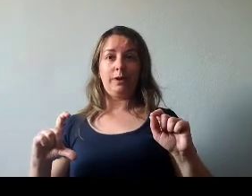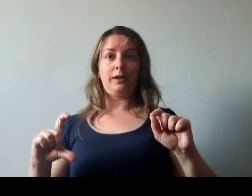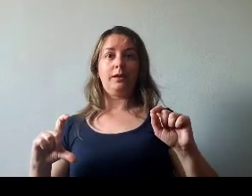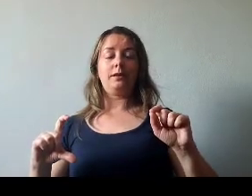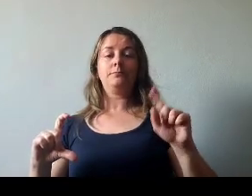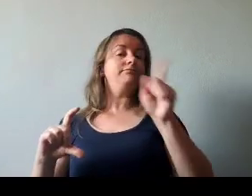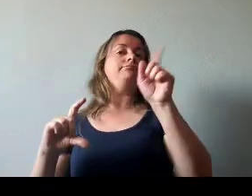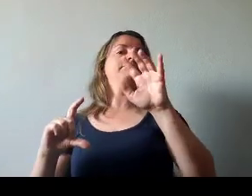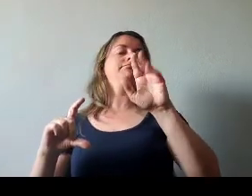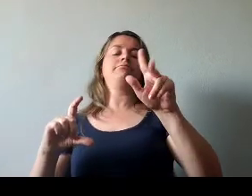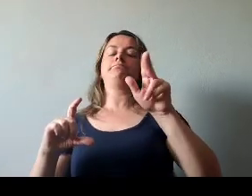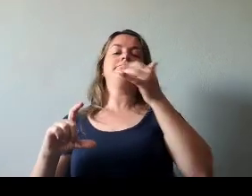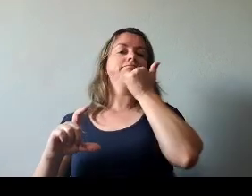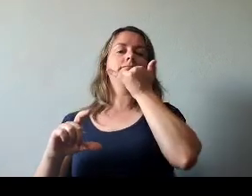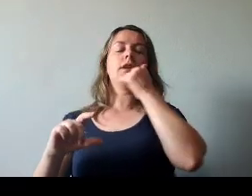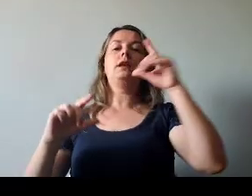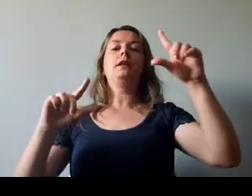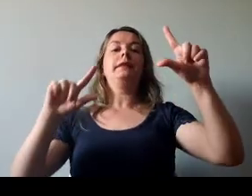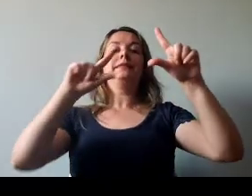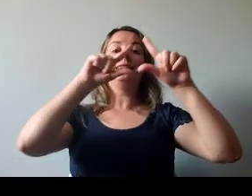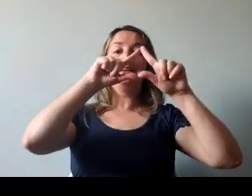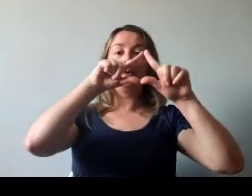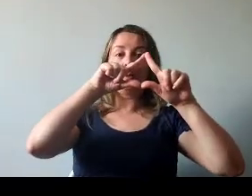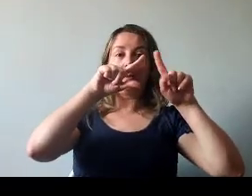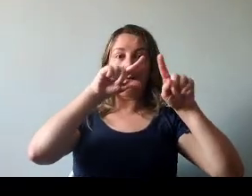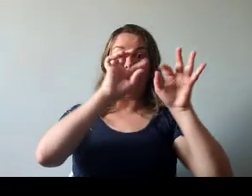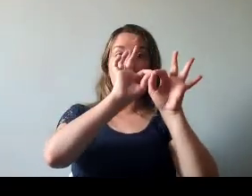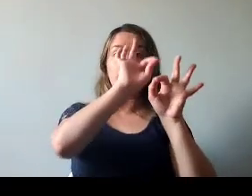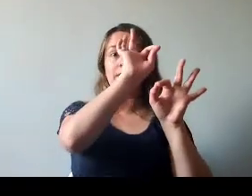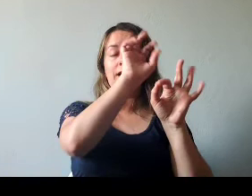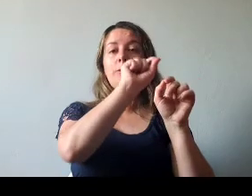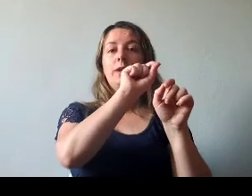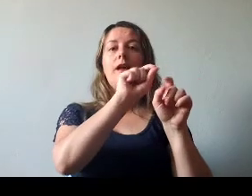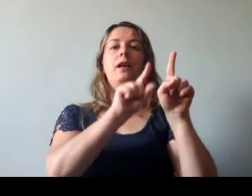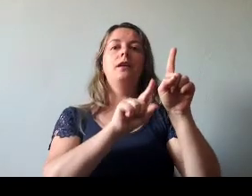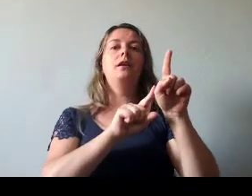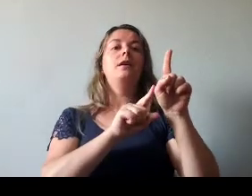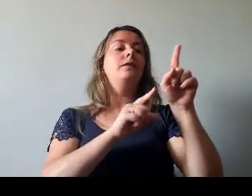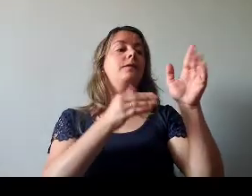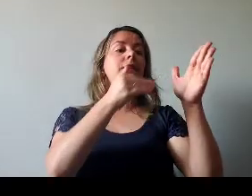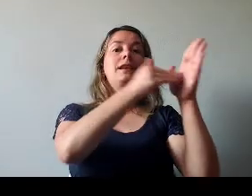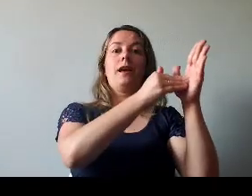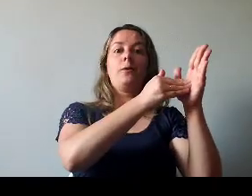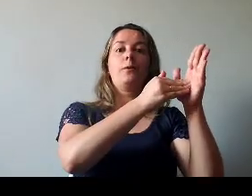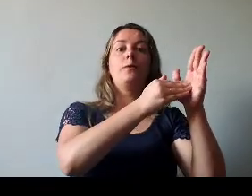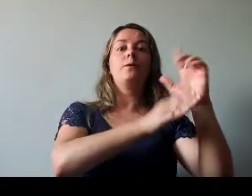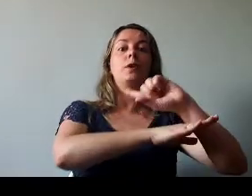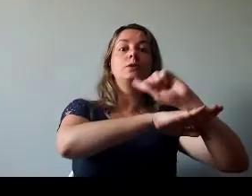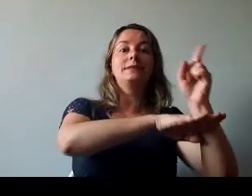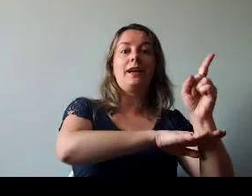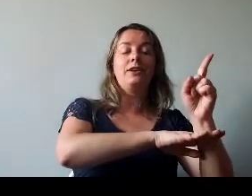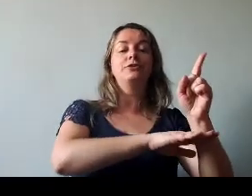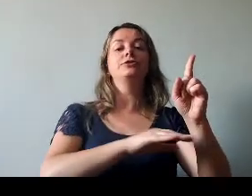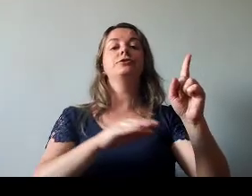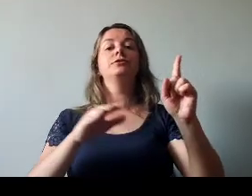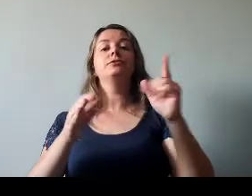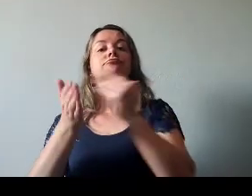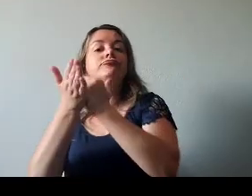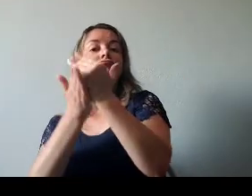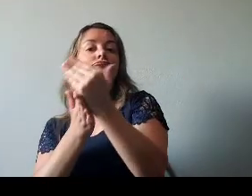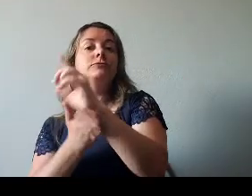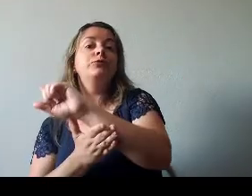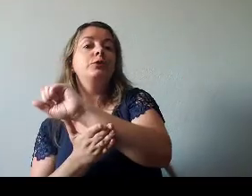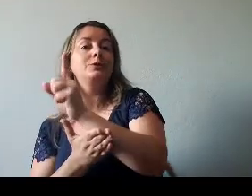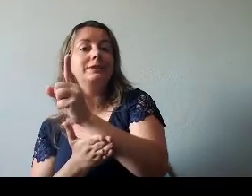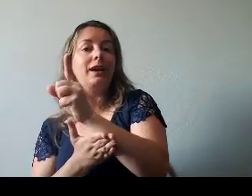do triângulo, perdão, é a diferença entre a velocidade final e a velocidade inicial. Se a gente pegar na fórmula, V igual a